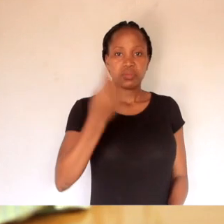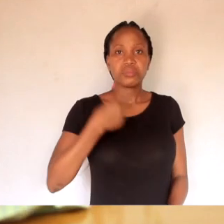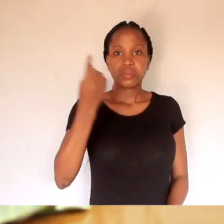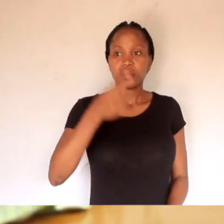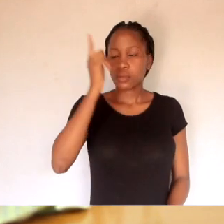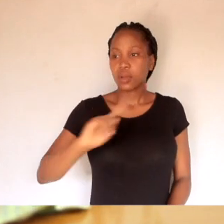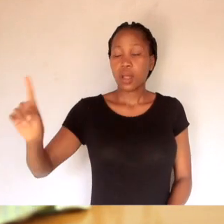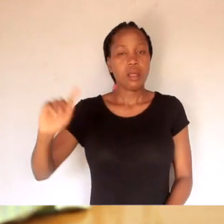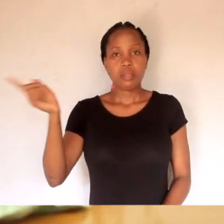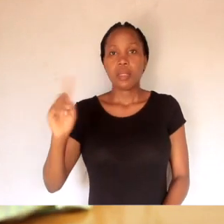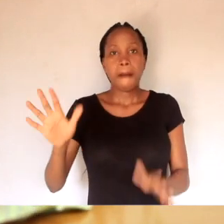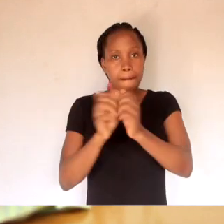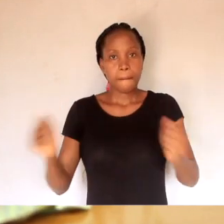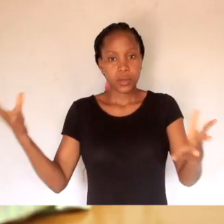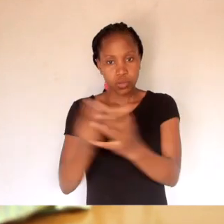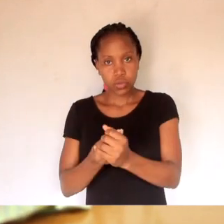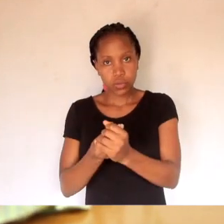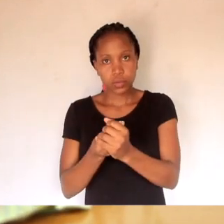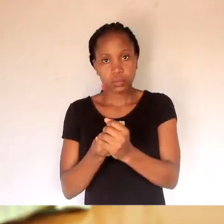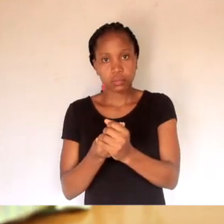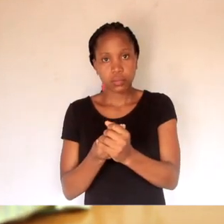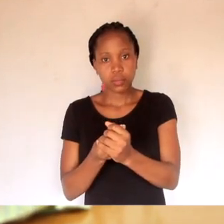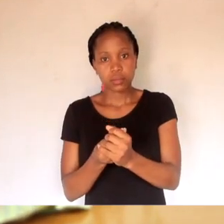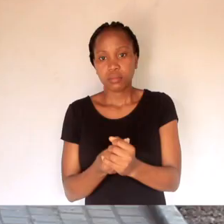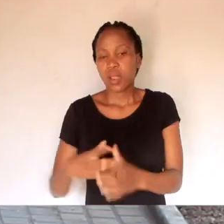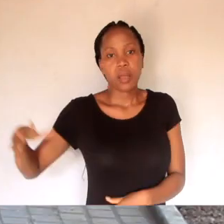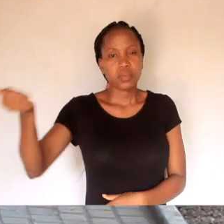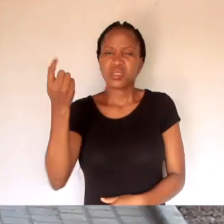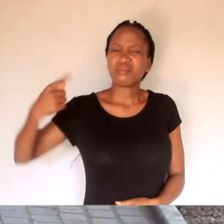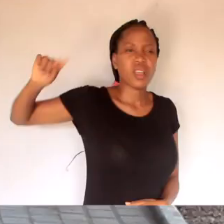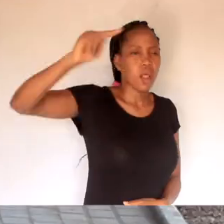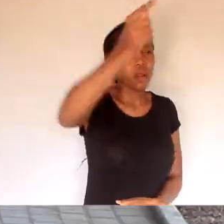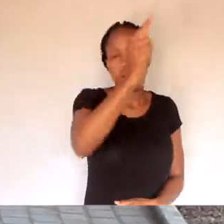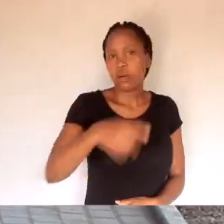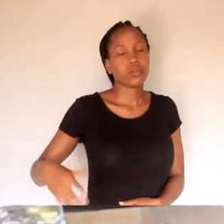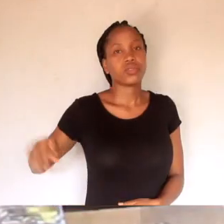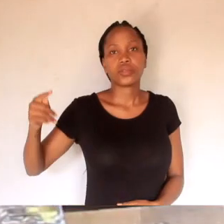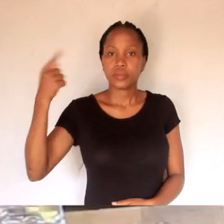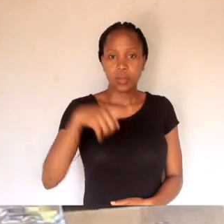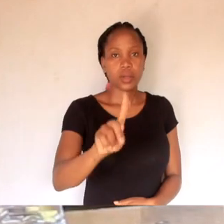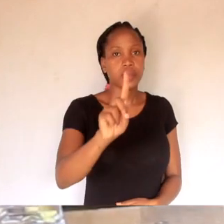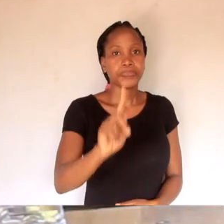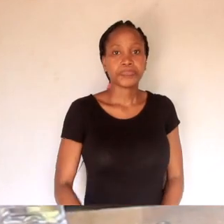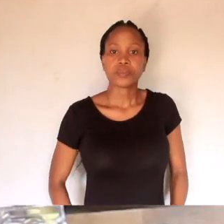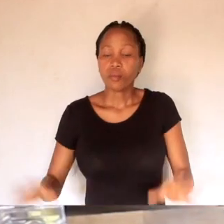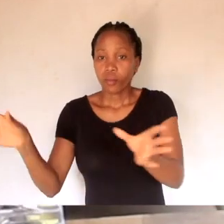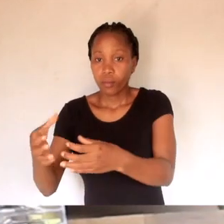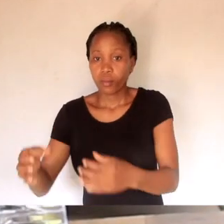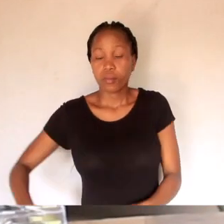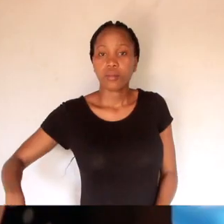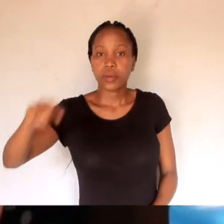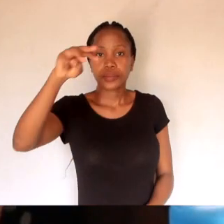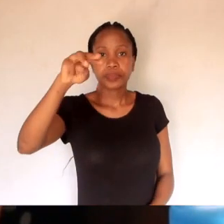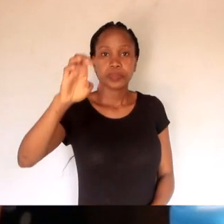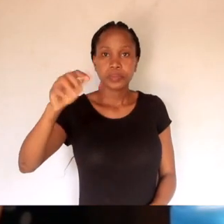juntos, muitos conseguem ir para muito longe. O movimento de Educação para Todos foi